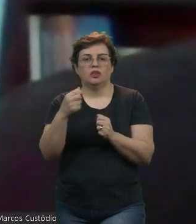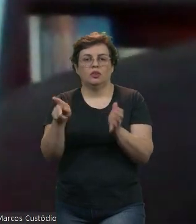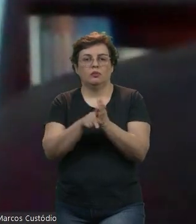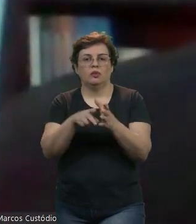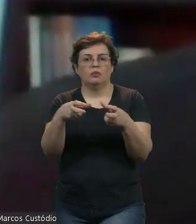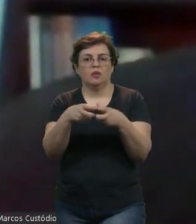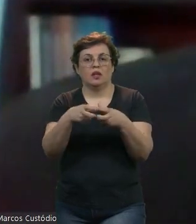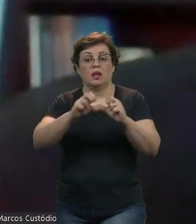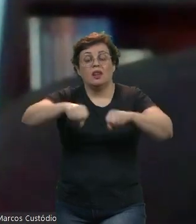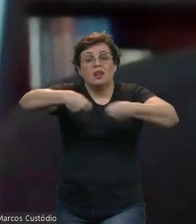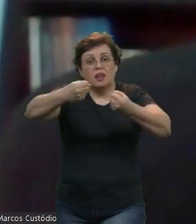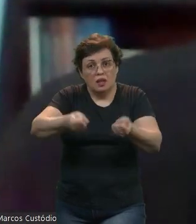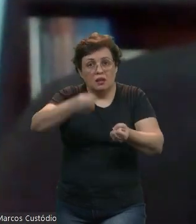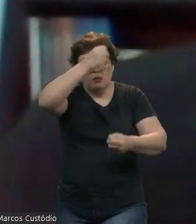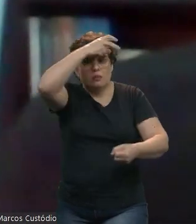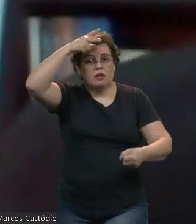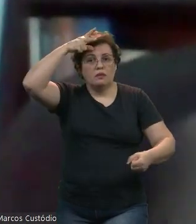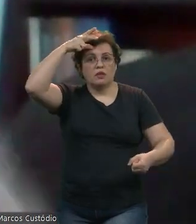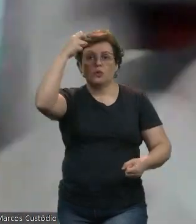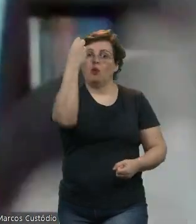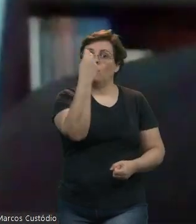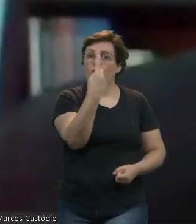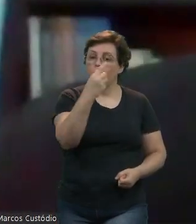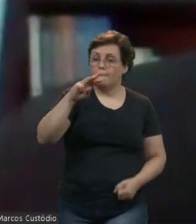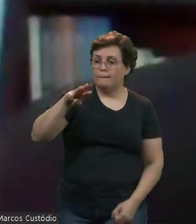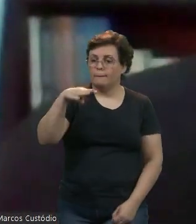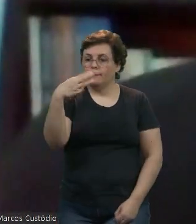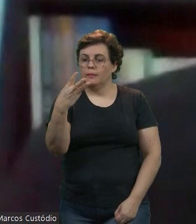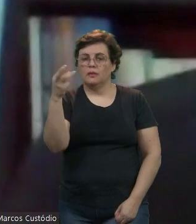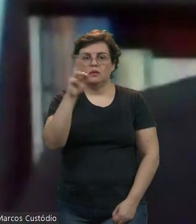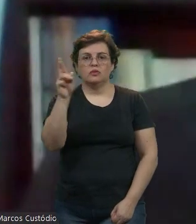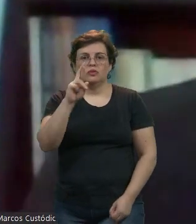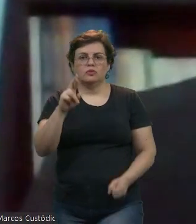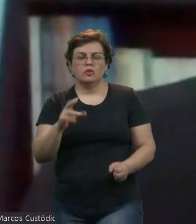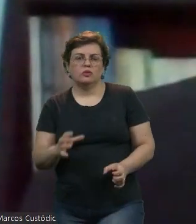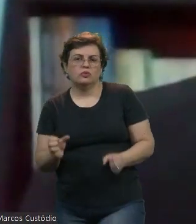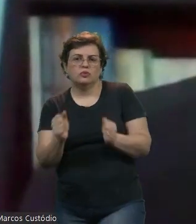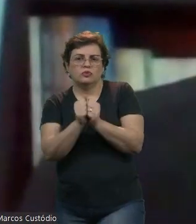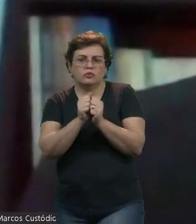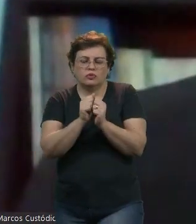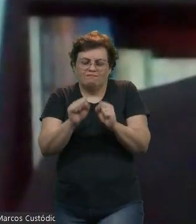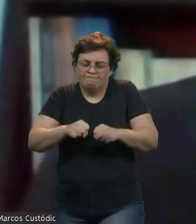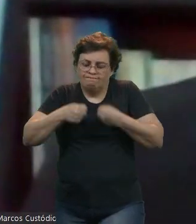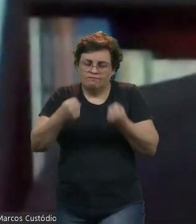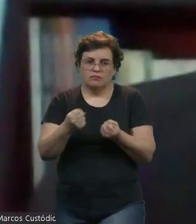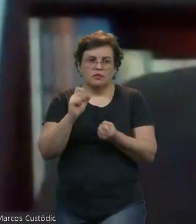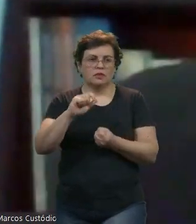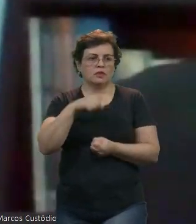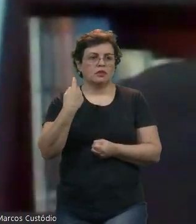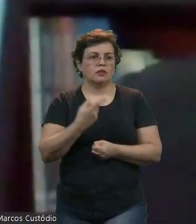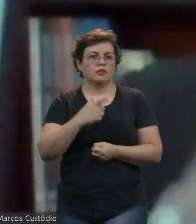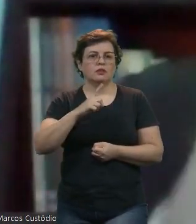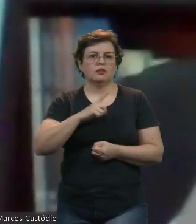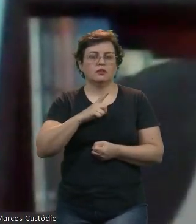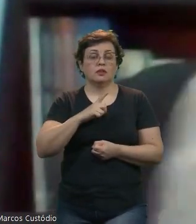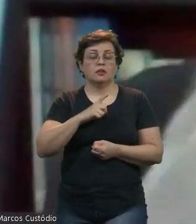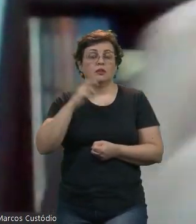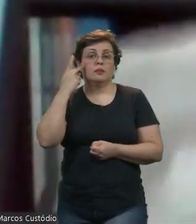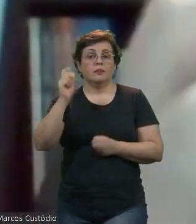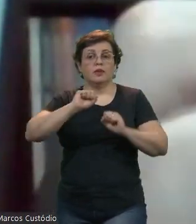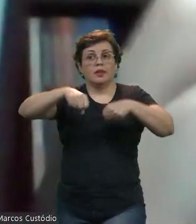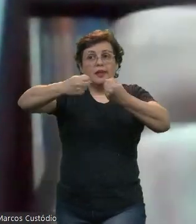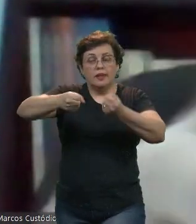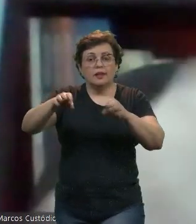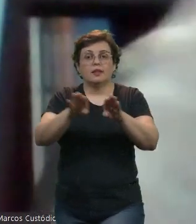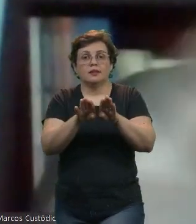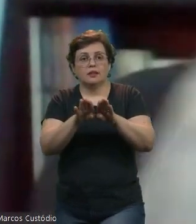R$1 milhão, somando-se a esses esforços concentrados que estamos tendo no sentido de garantir lá também